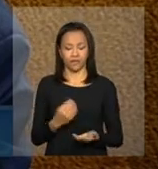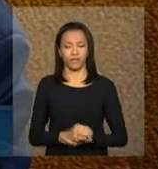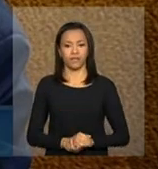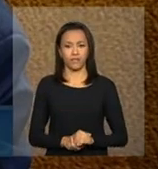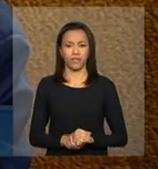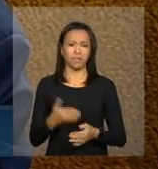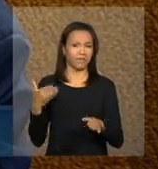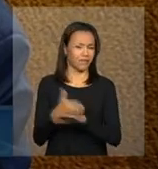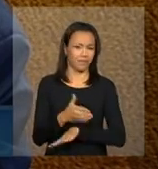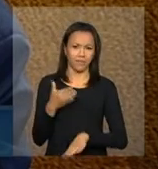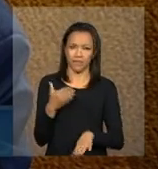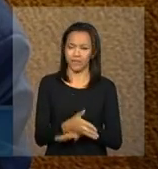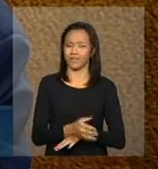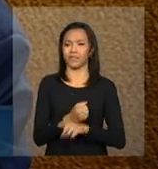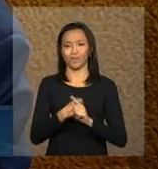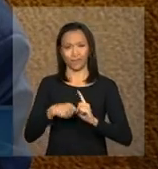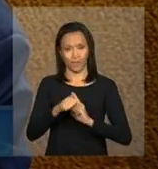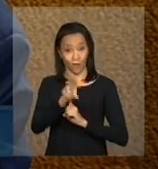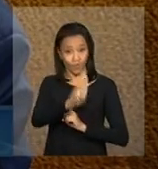de participação social,